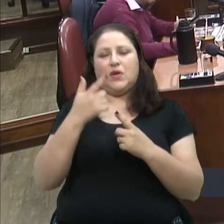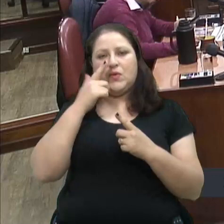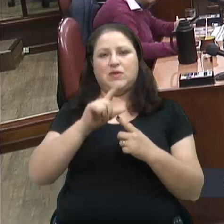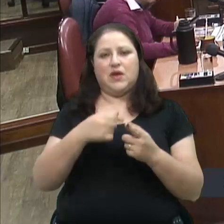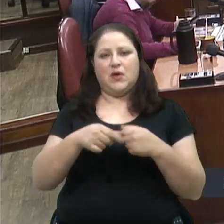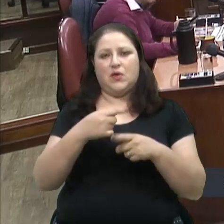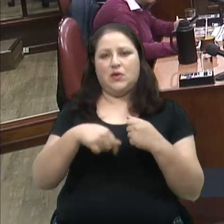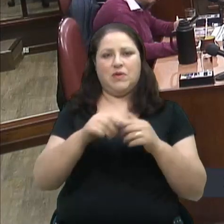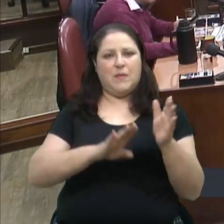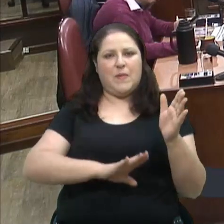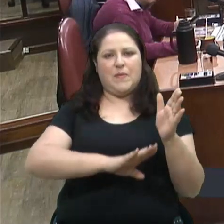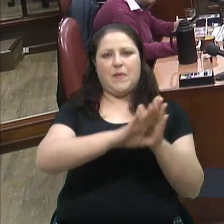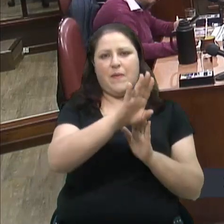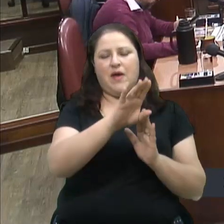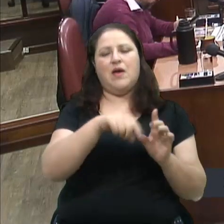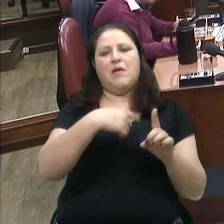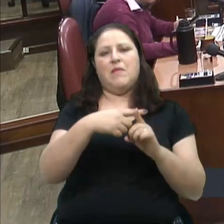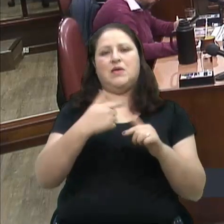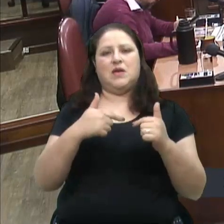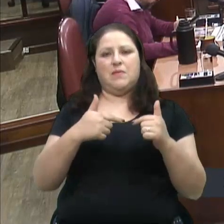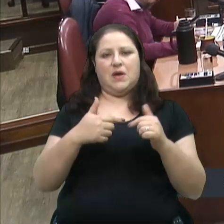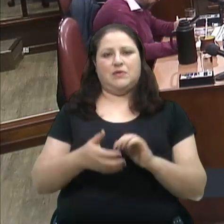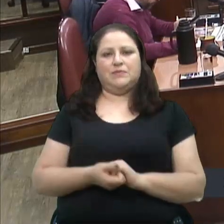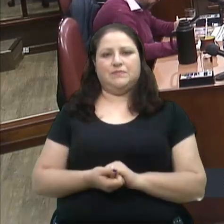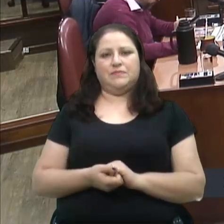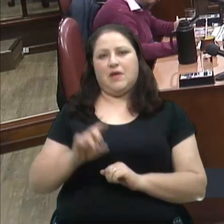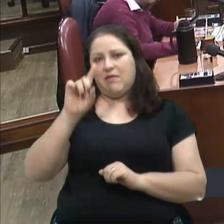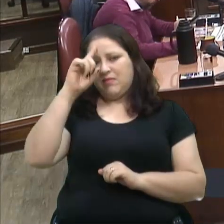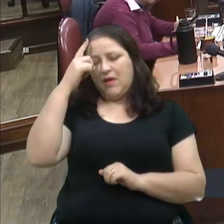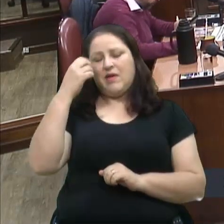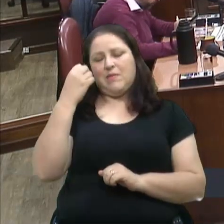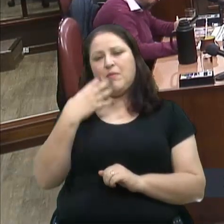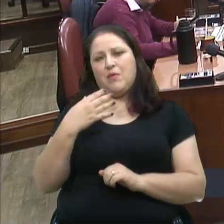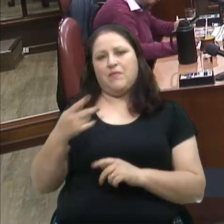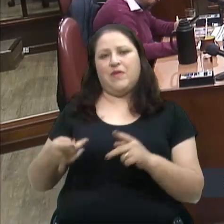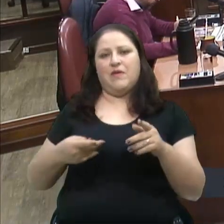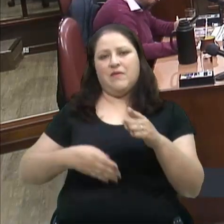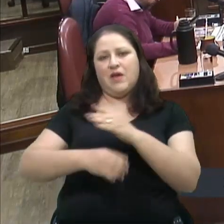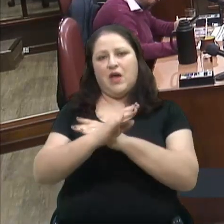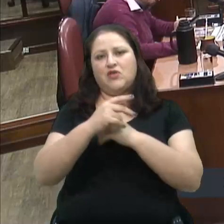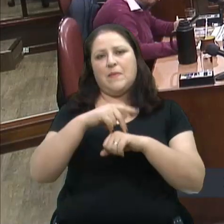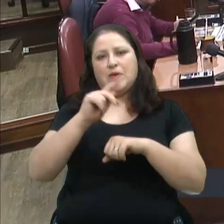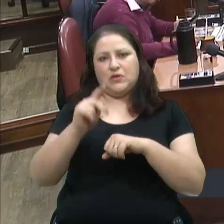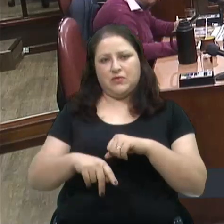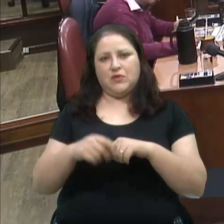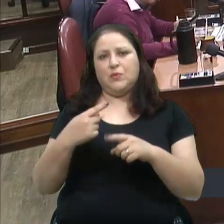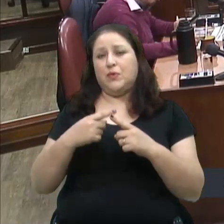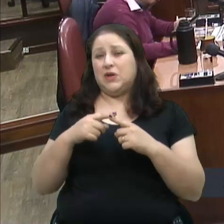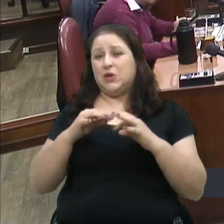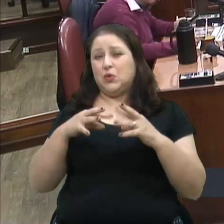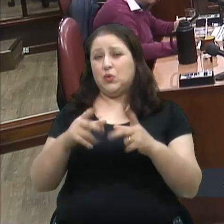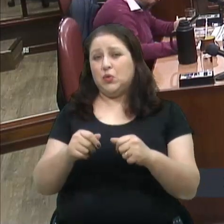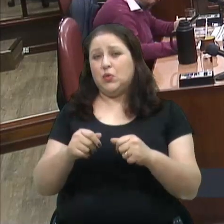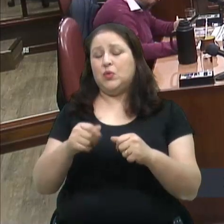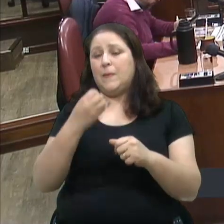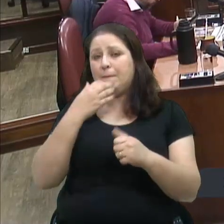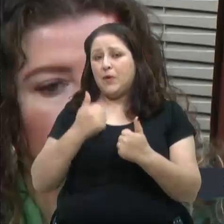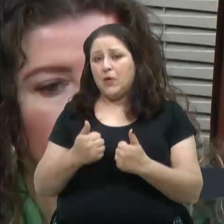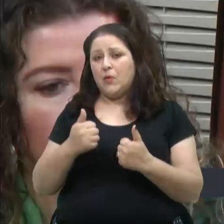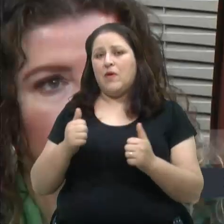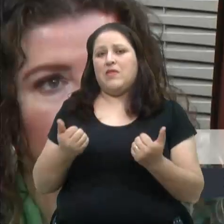do município e geração de emprego e parabenizo pela iniciativa de ir a Passo Fundo Porque tudo que é bom e que agrega valores